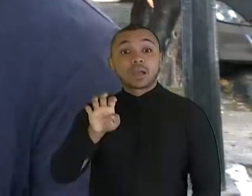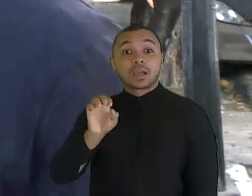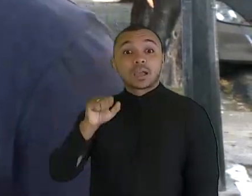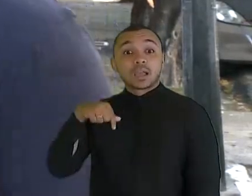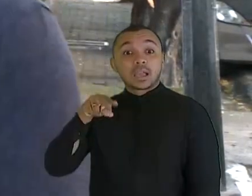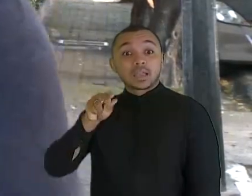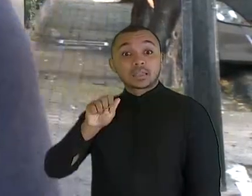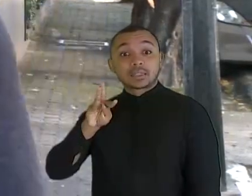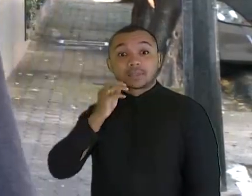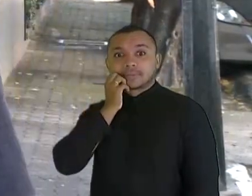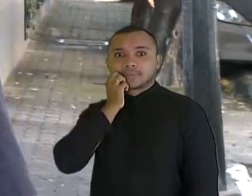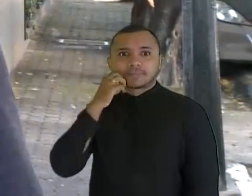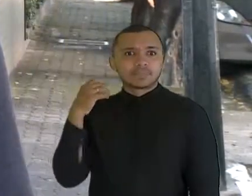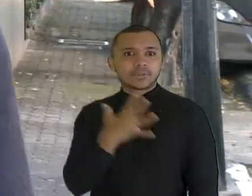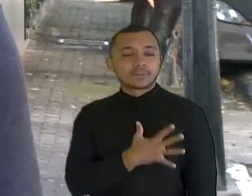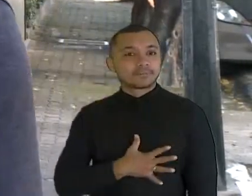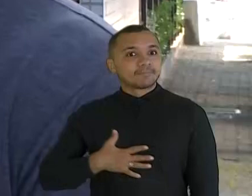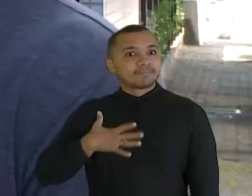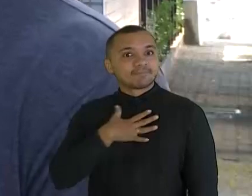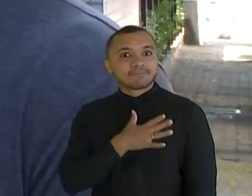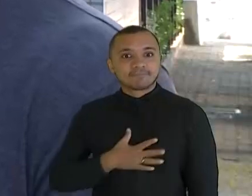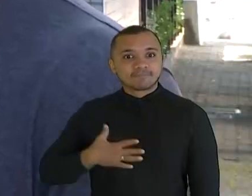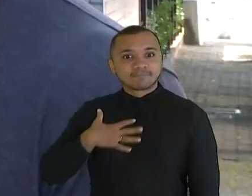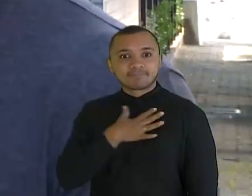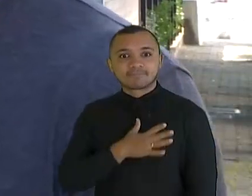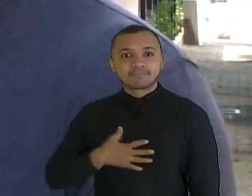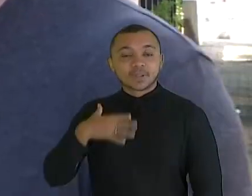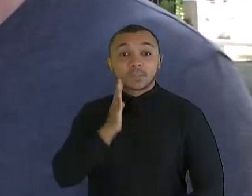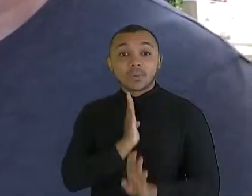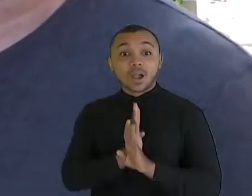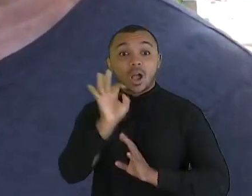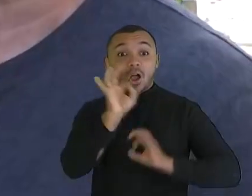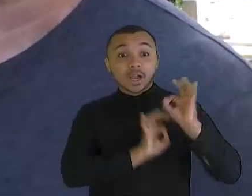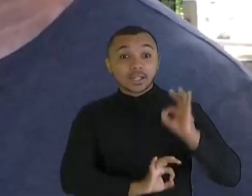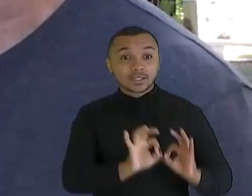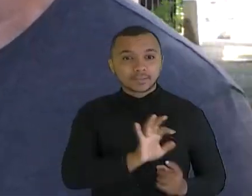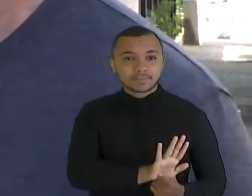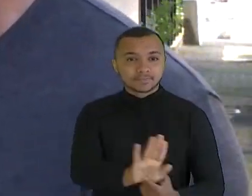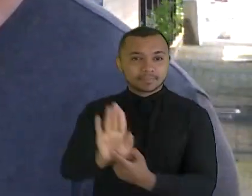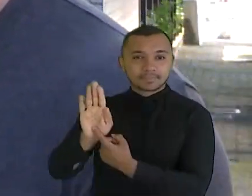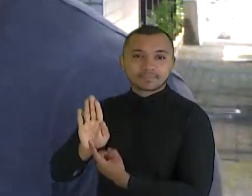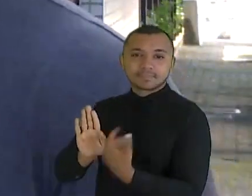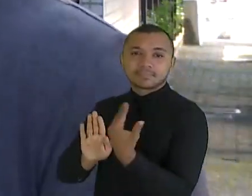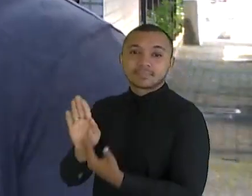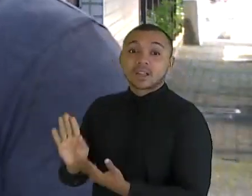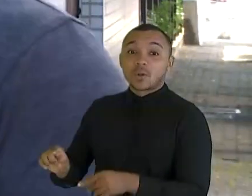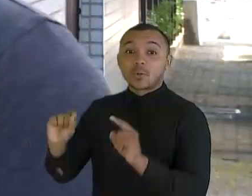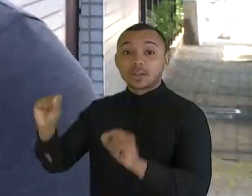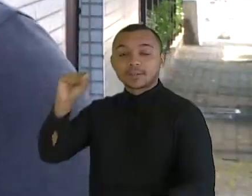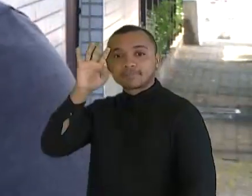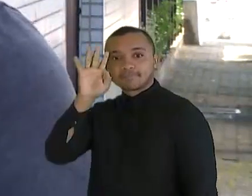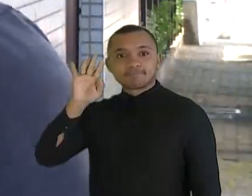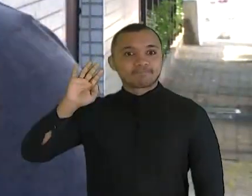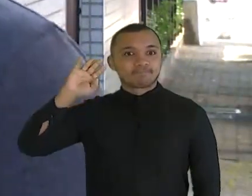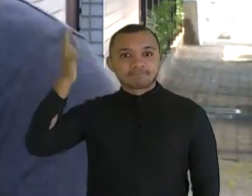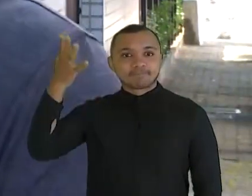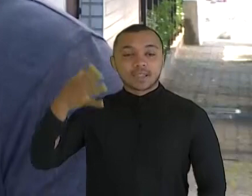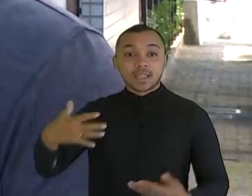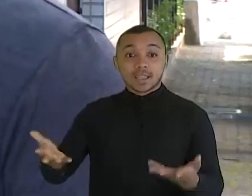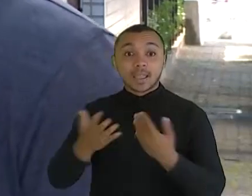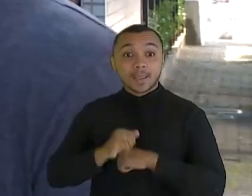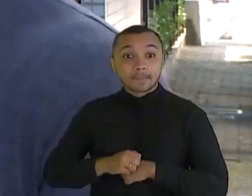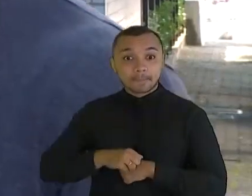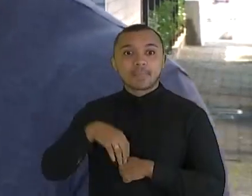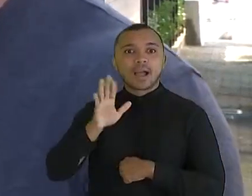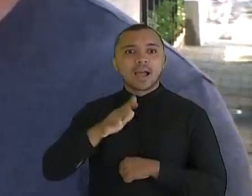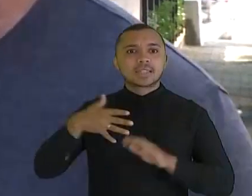foi tão bom, a gente curtiu tanto o trabalho que foi feito, né, em cima desse esquete, que a gente resolveu ampliar,